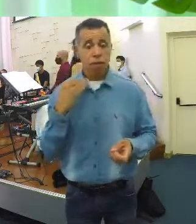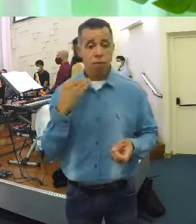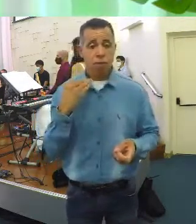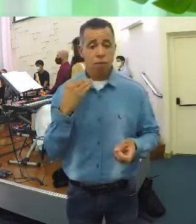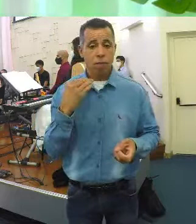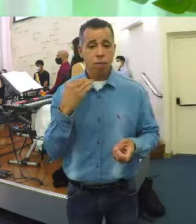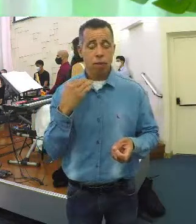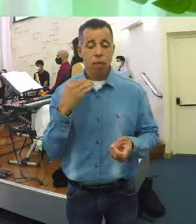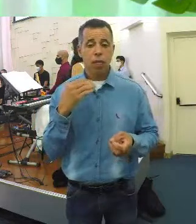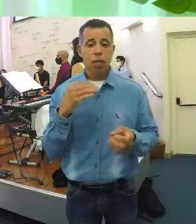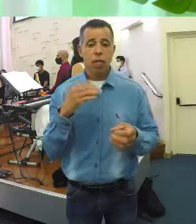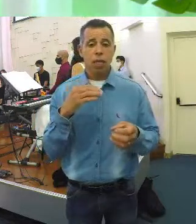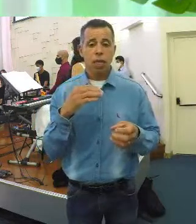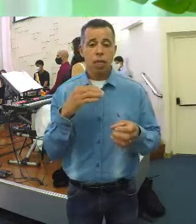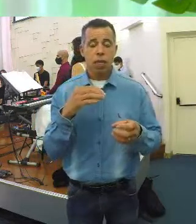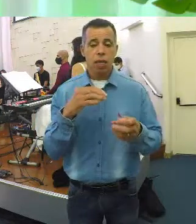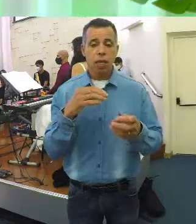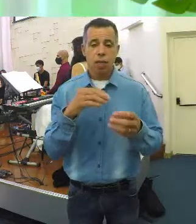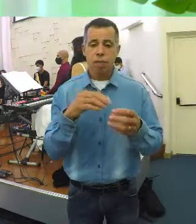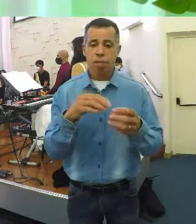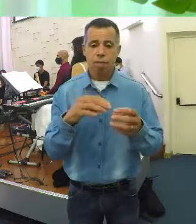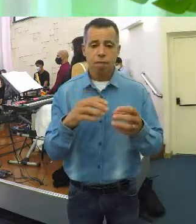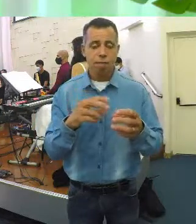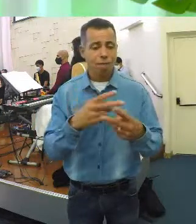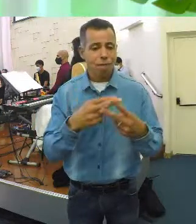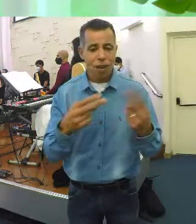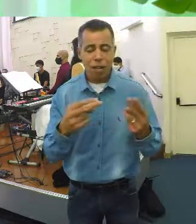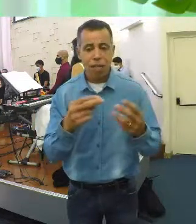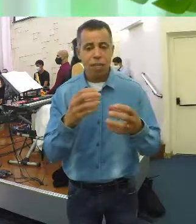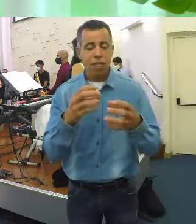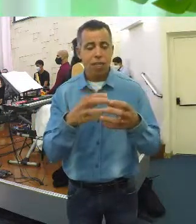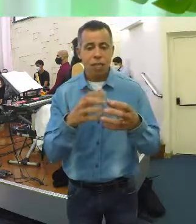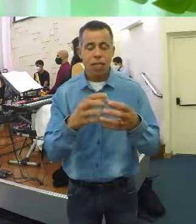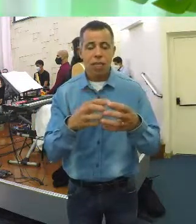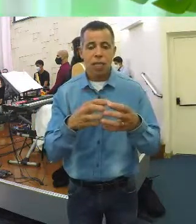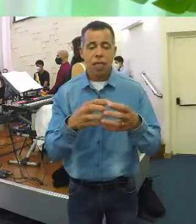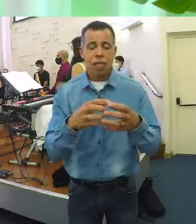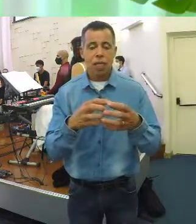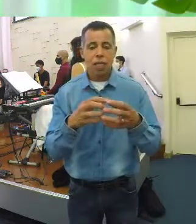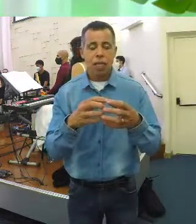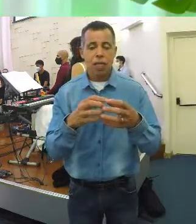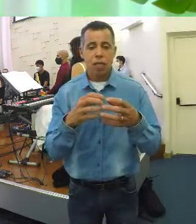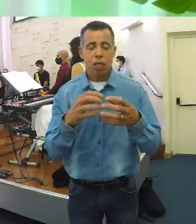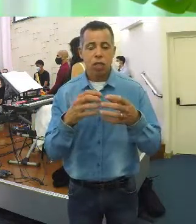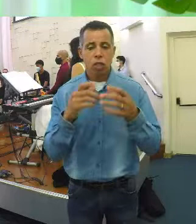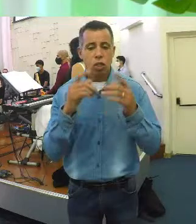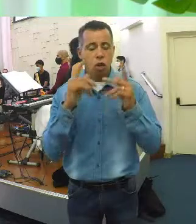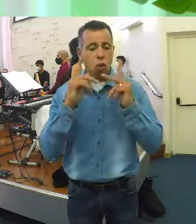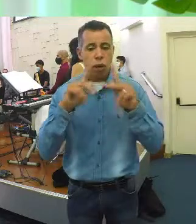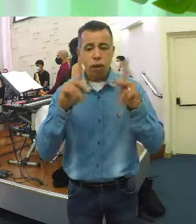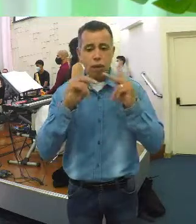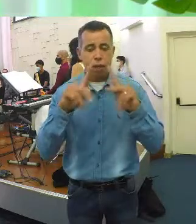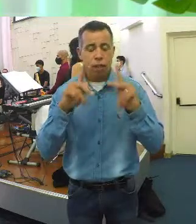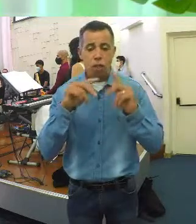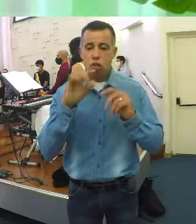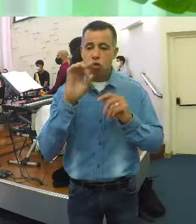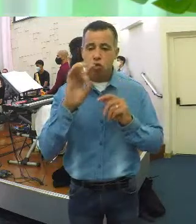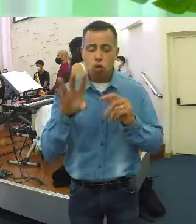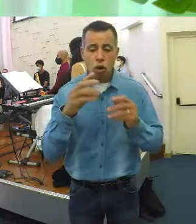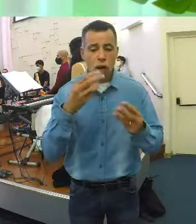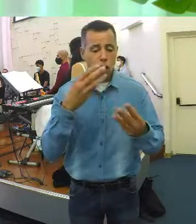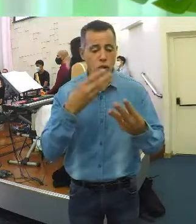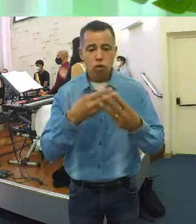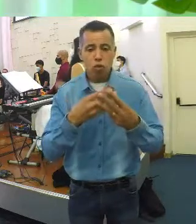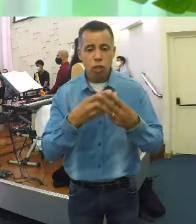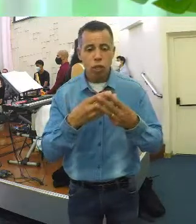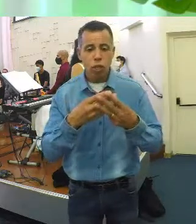e Antioquia, não anunciando a ninguém a palavra, senão somente aos judeus.